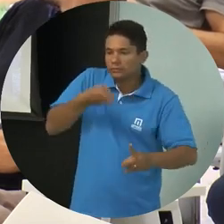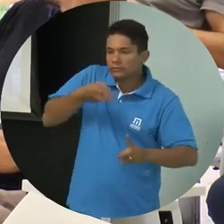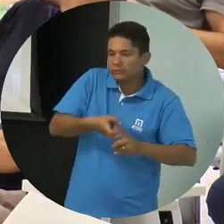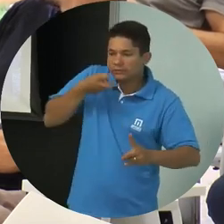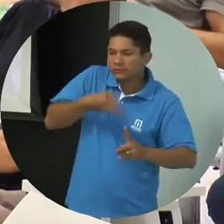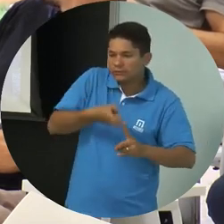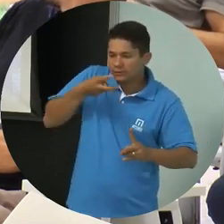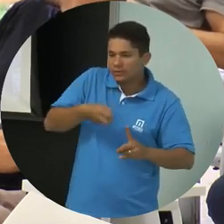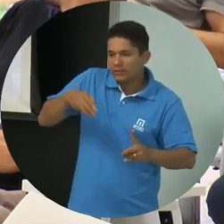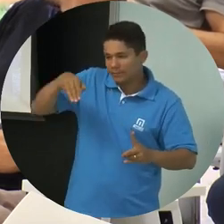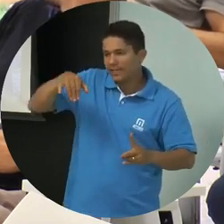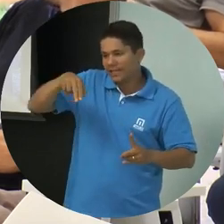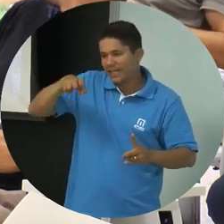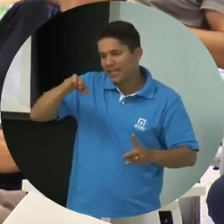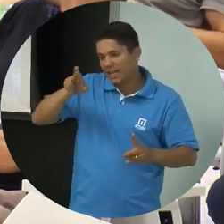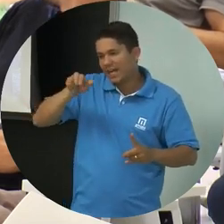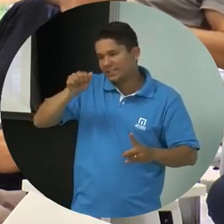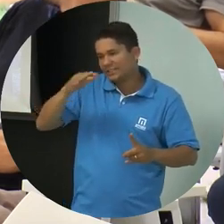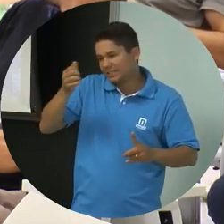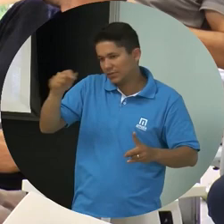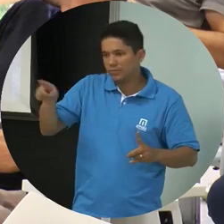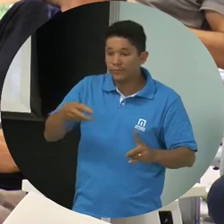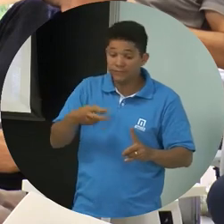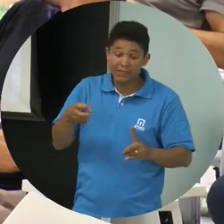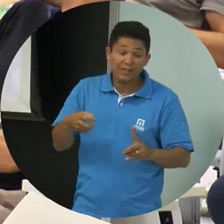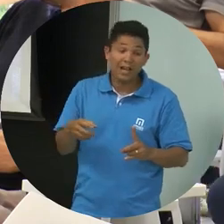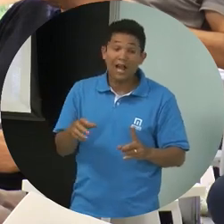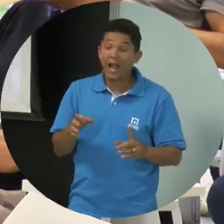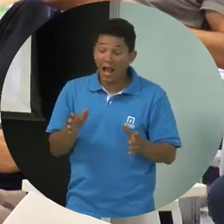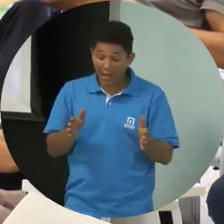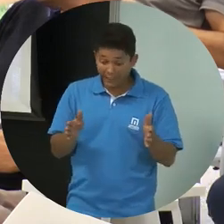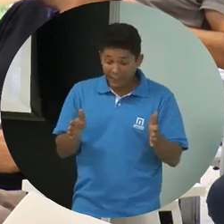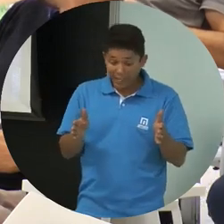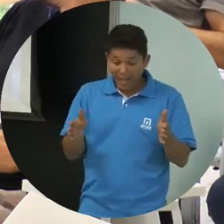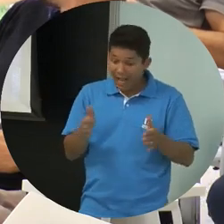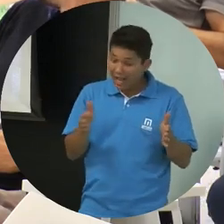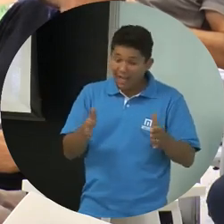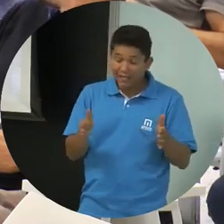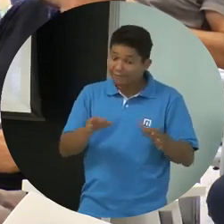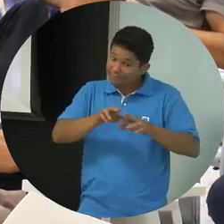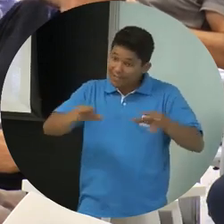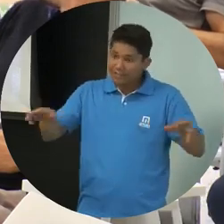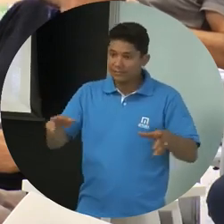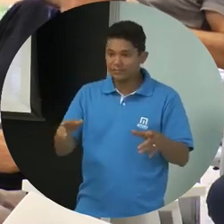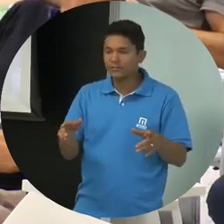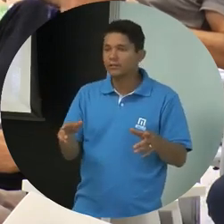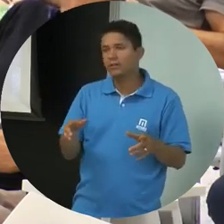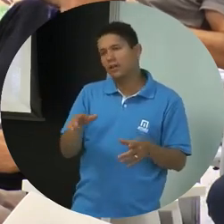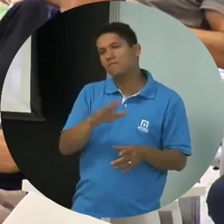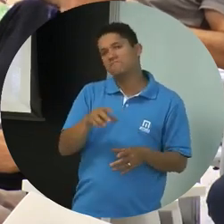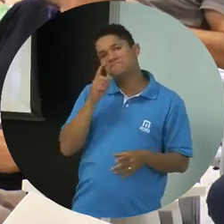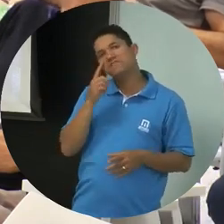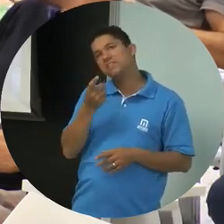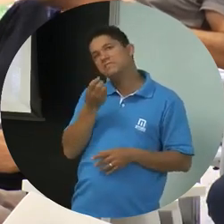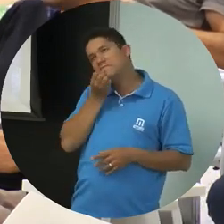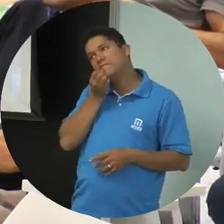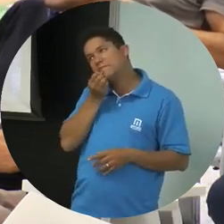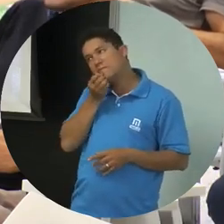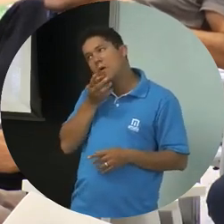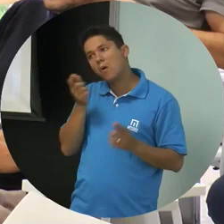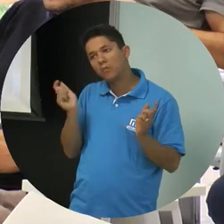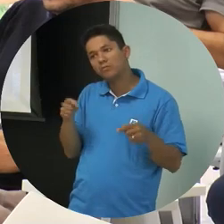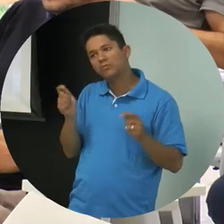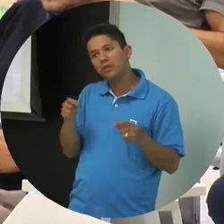né, essa demolição, mas seriam vários, né. Mas é uma possibilidade que eu vi aqui que